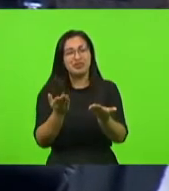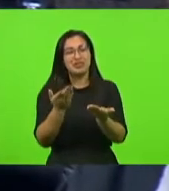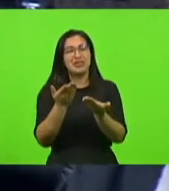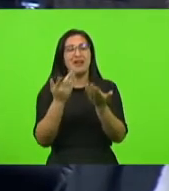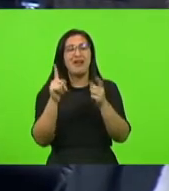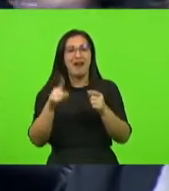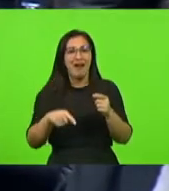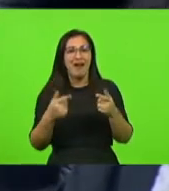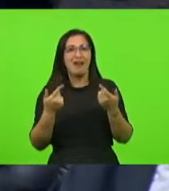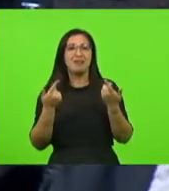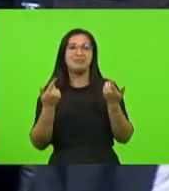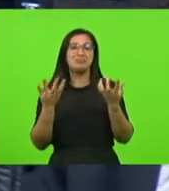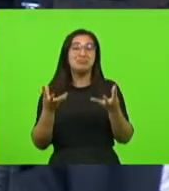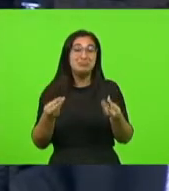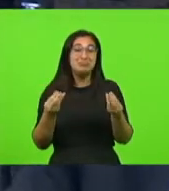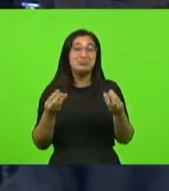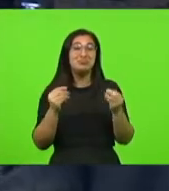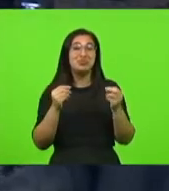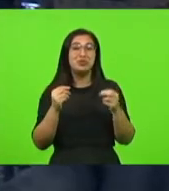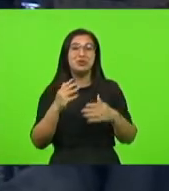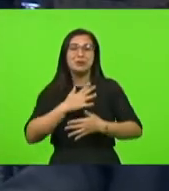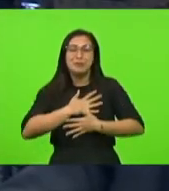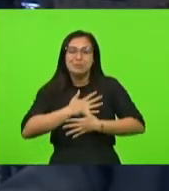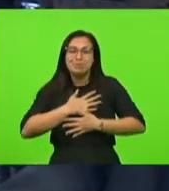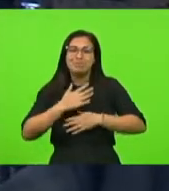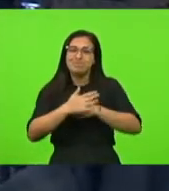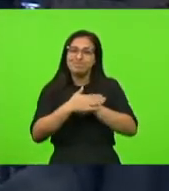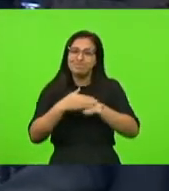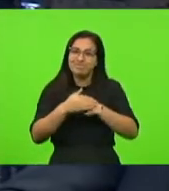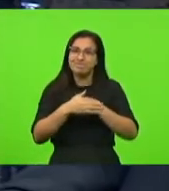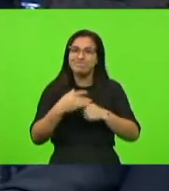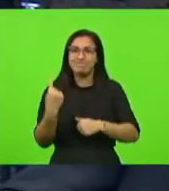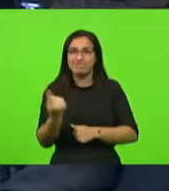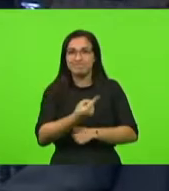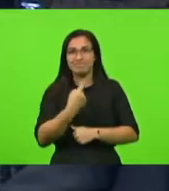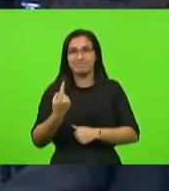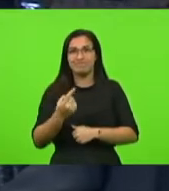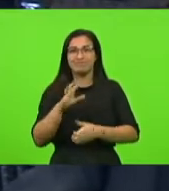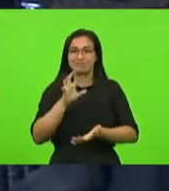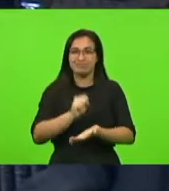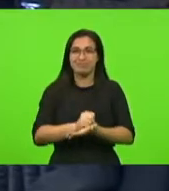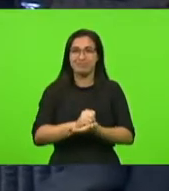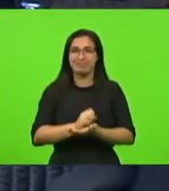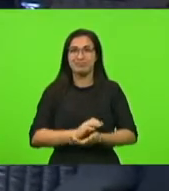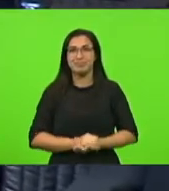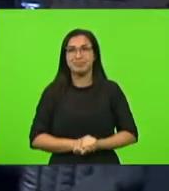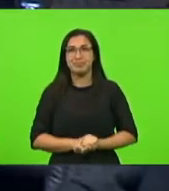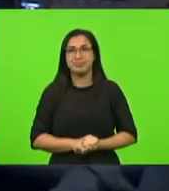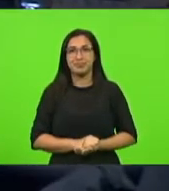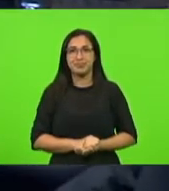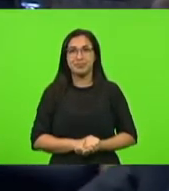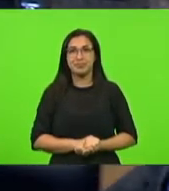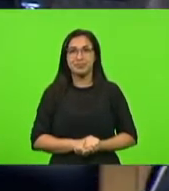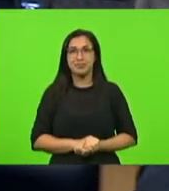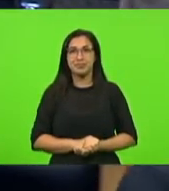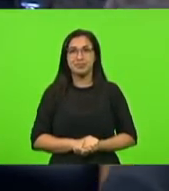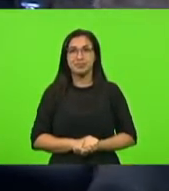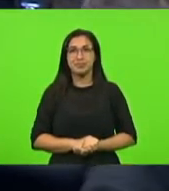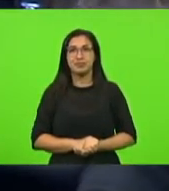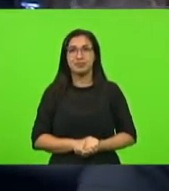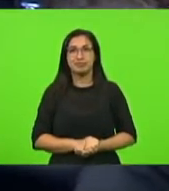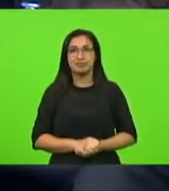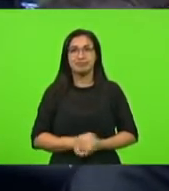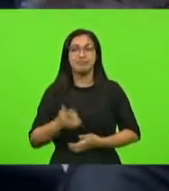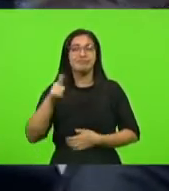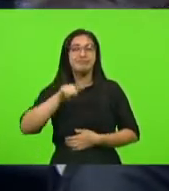extremamente querida por todos nós aqui. Então, fica o meu registro. Senhor presidente, questão de ordem. Questão de ordem, deputado Laércio. Gostaria também